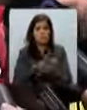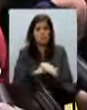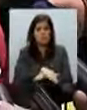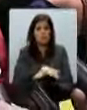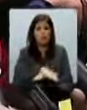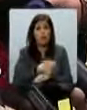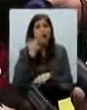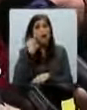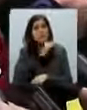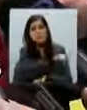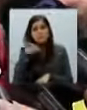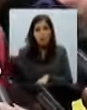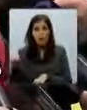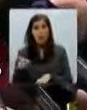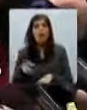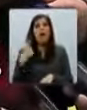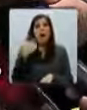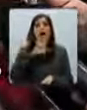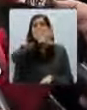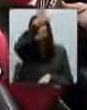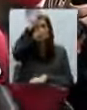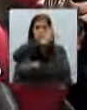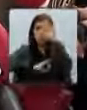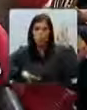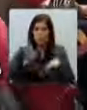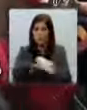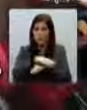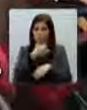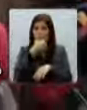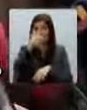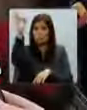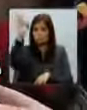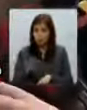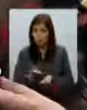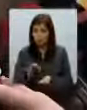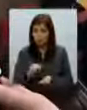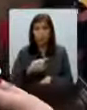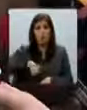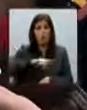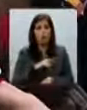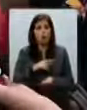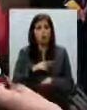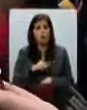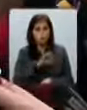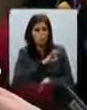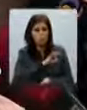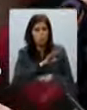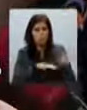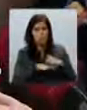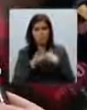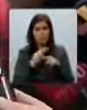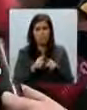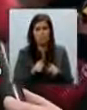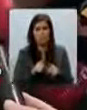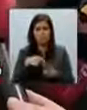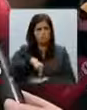chama a vossa atenção que há países na Europa com o desemprego em 25%. Mas no lugar do Dr. Costa faria diferente? O senhor faria diferente? Não teria uma postura